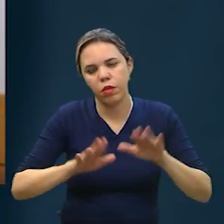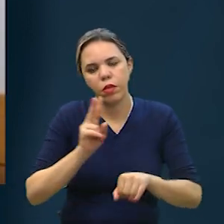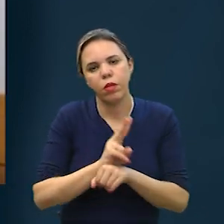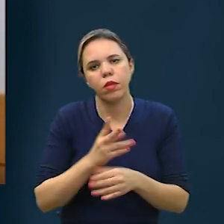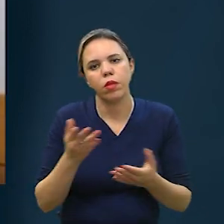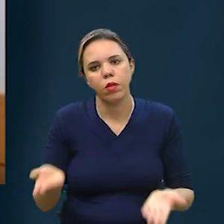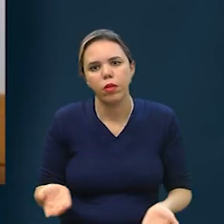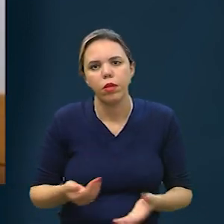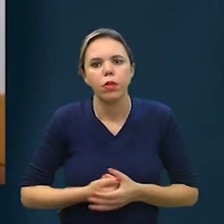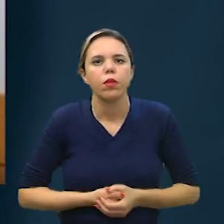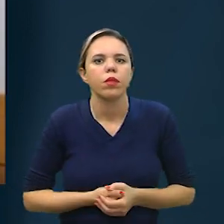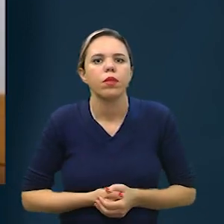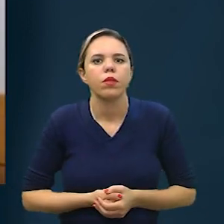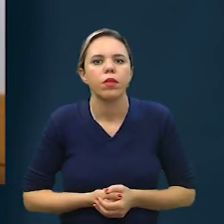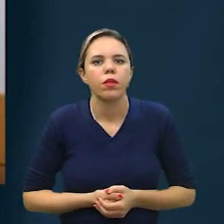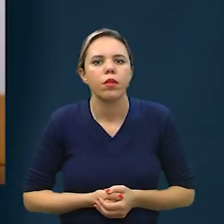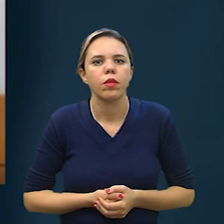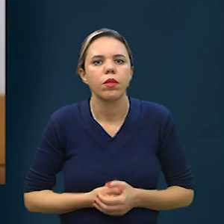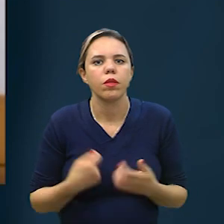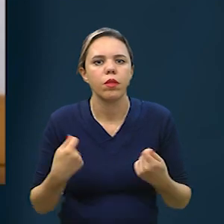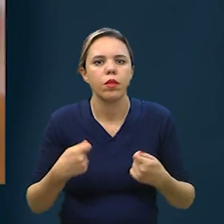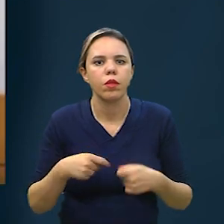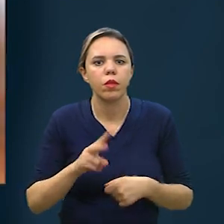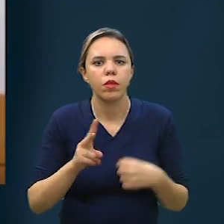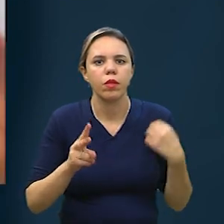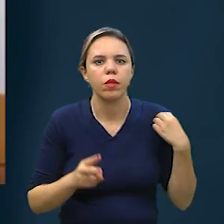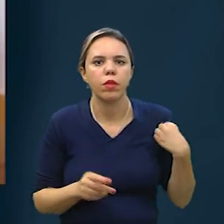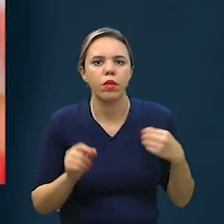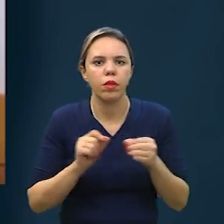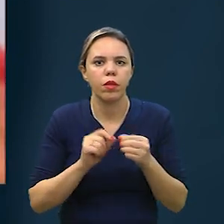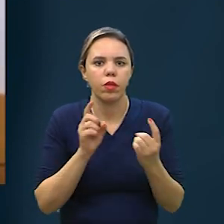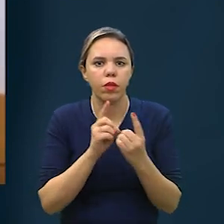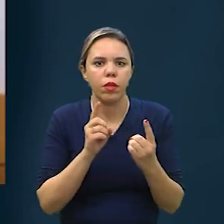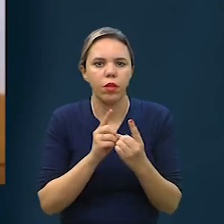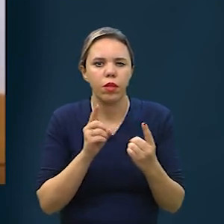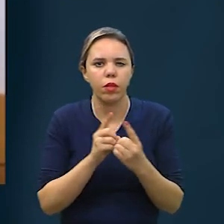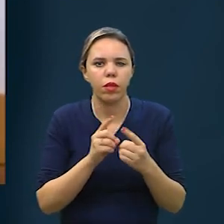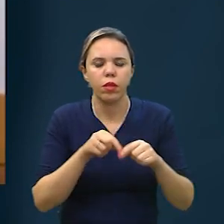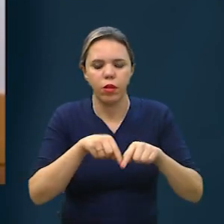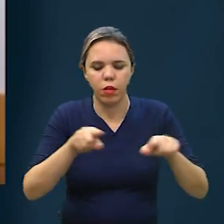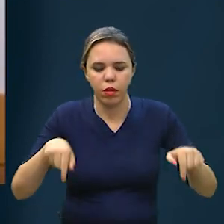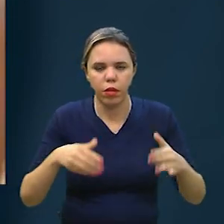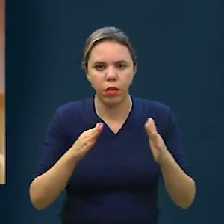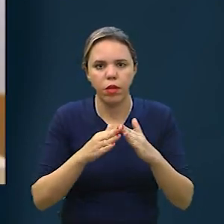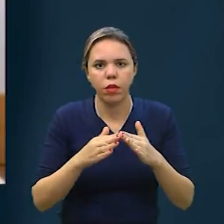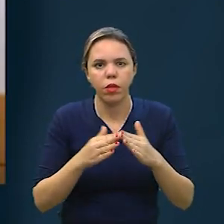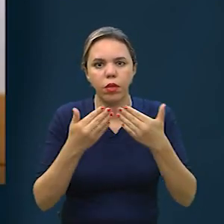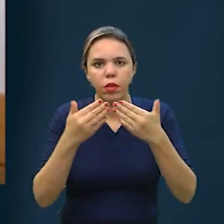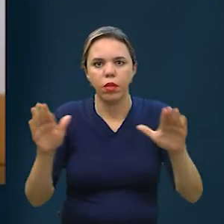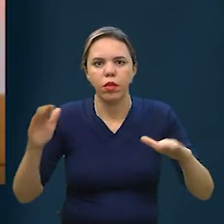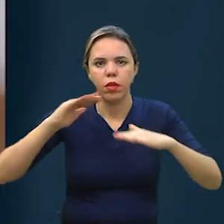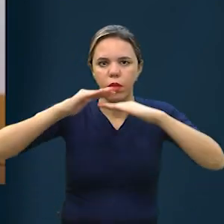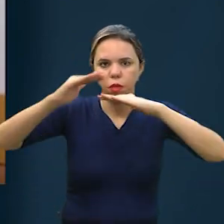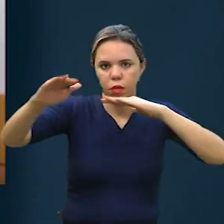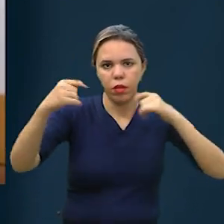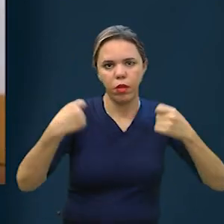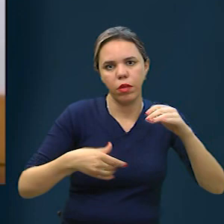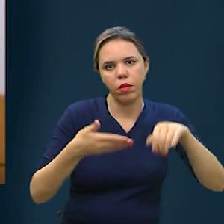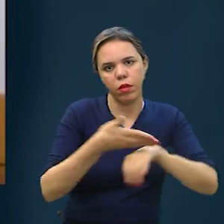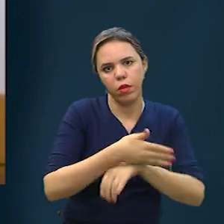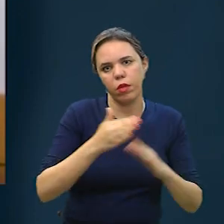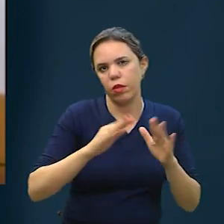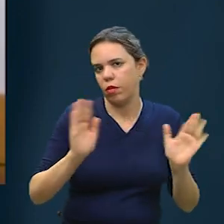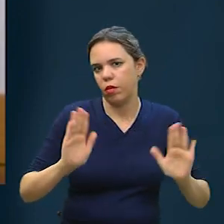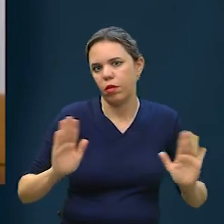os cuidados ali. Então, a gente preferia sempre fazer esse atendimento no quintal, numa parte coberta, para nem precisar